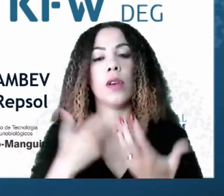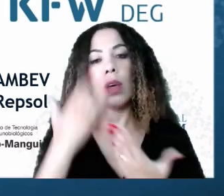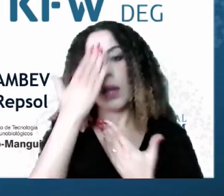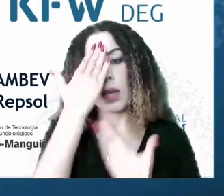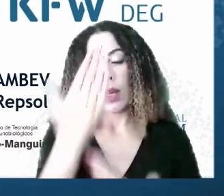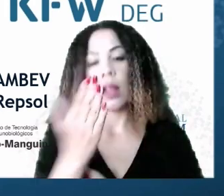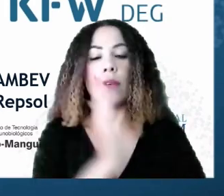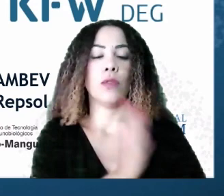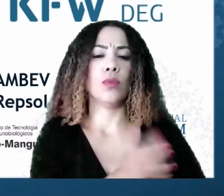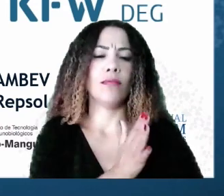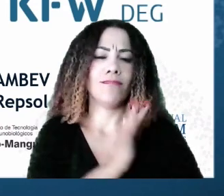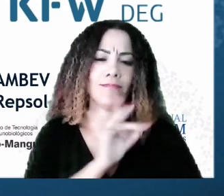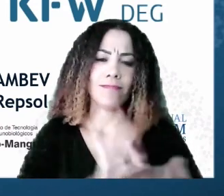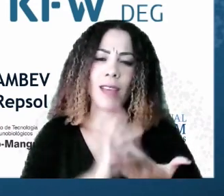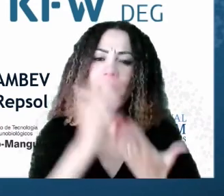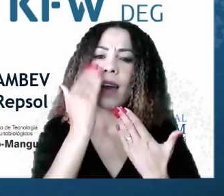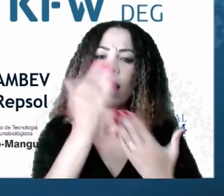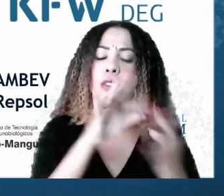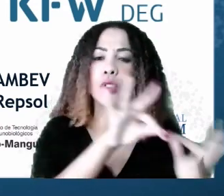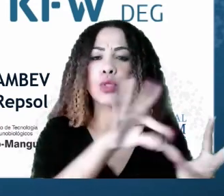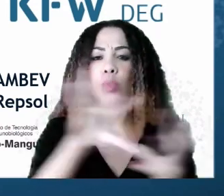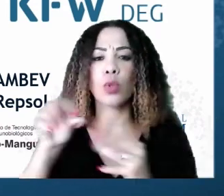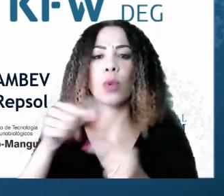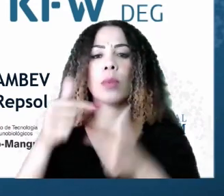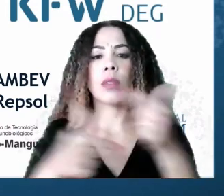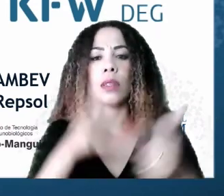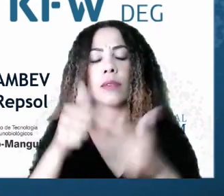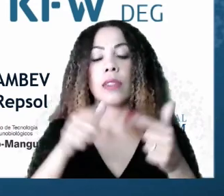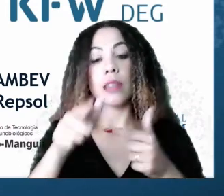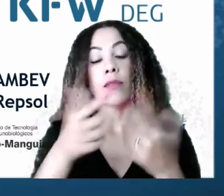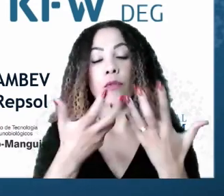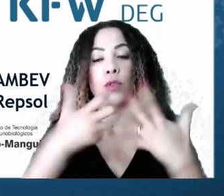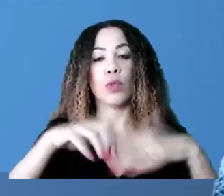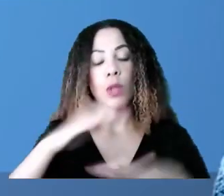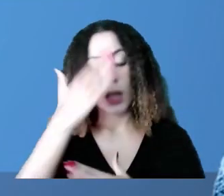coração a todo mundo que está fazendo isso acontecer. Obrigada.